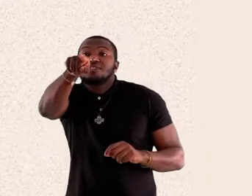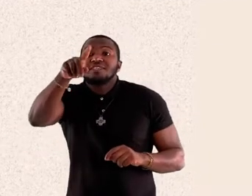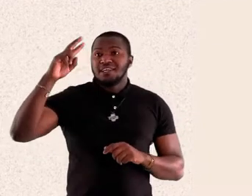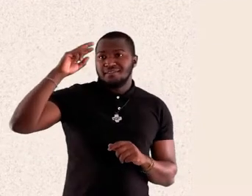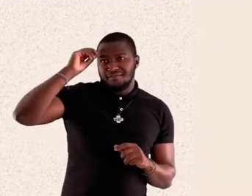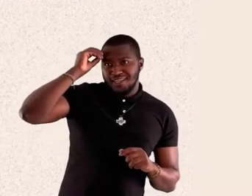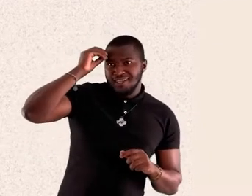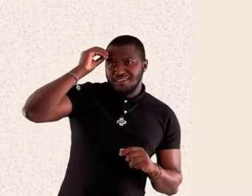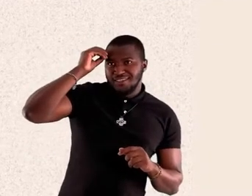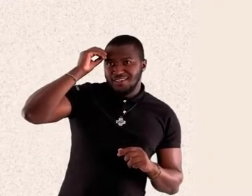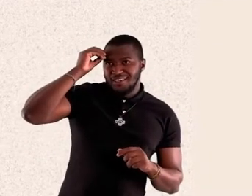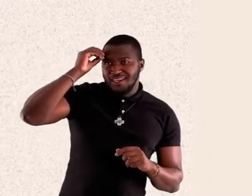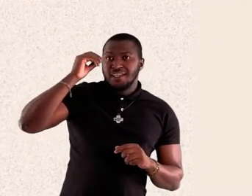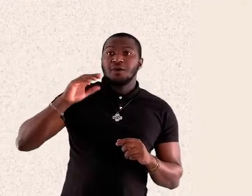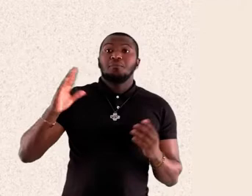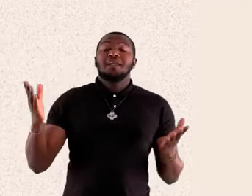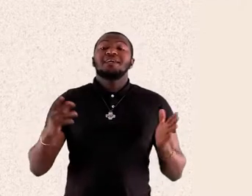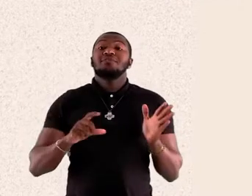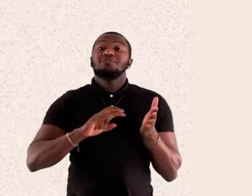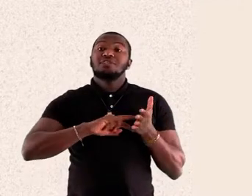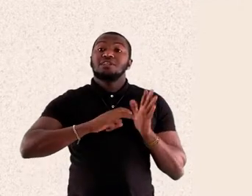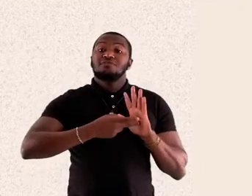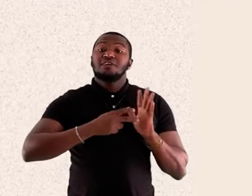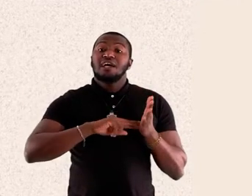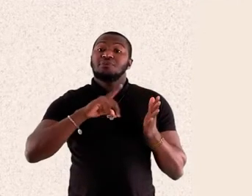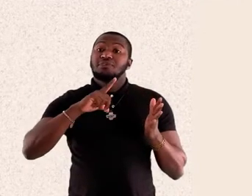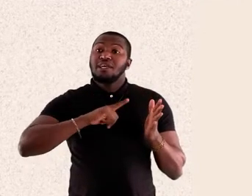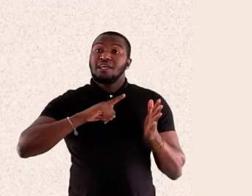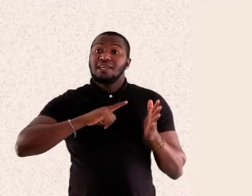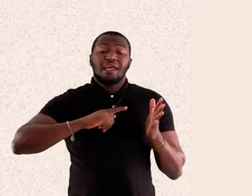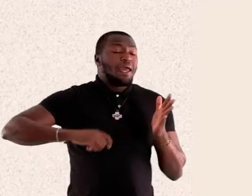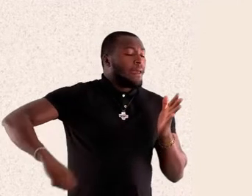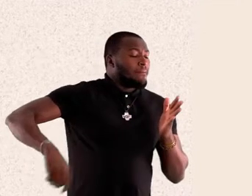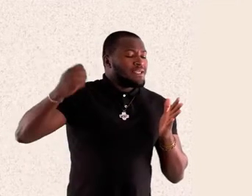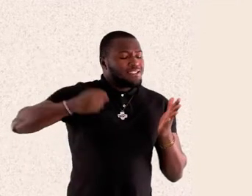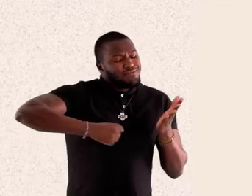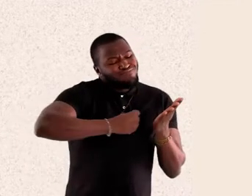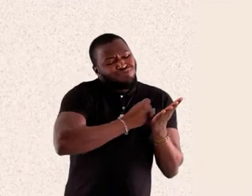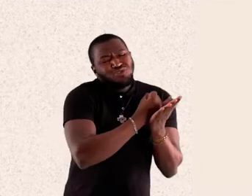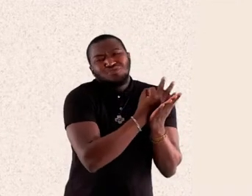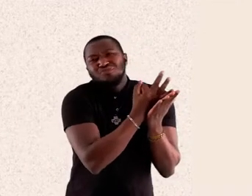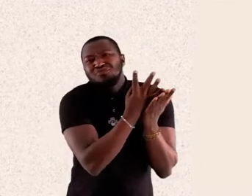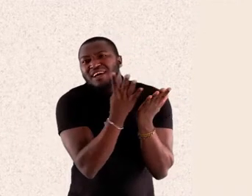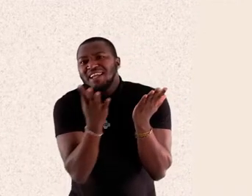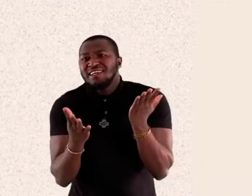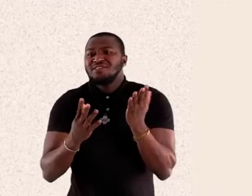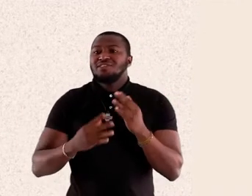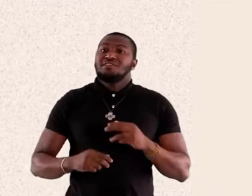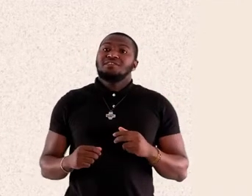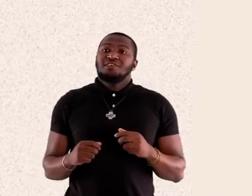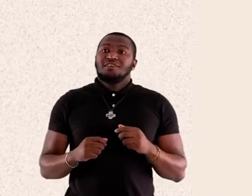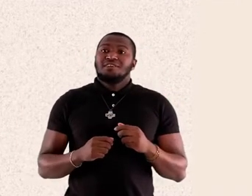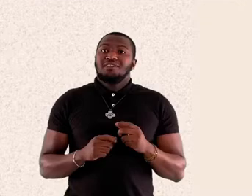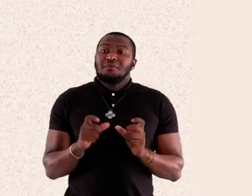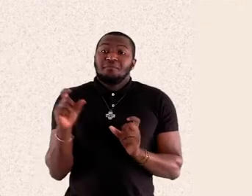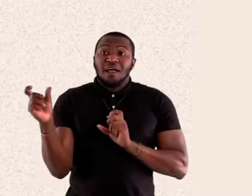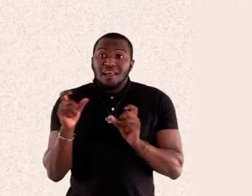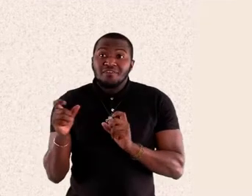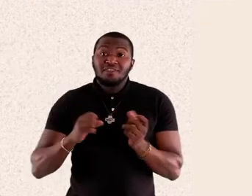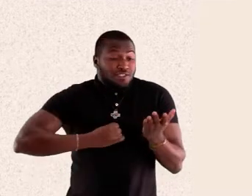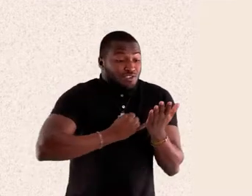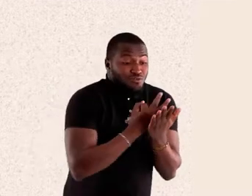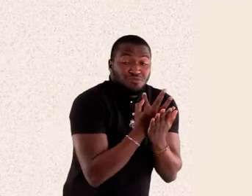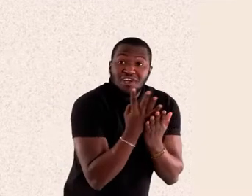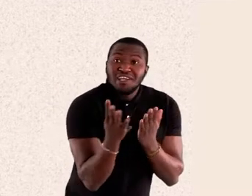que algo e mesa são necessárias diversas causas e circunstâncias o e as